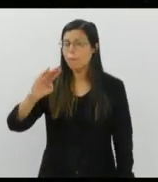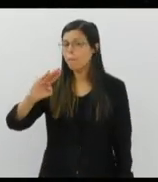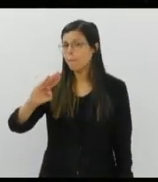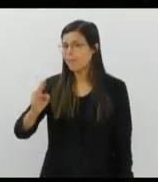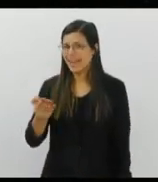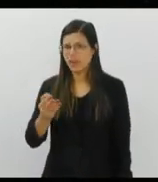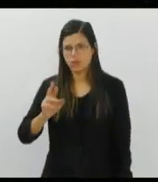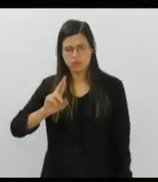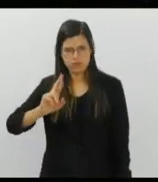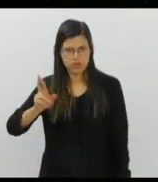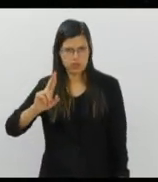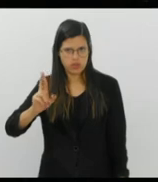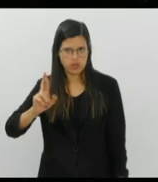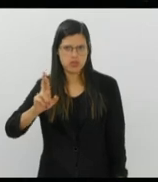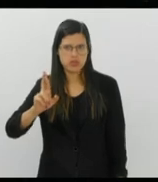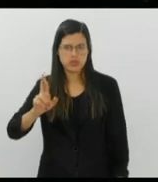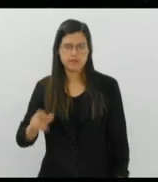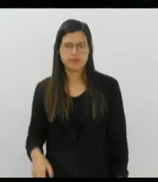R$1 bilhão.